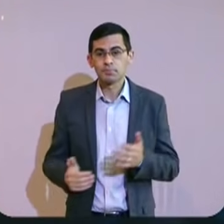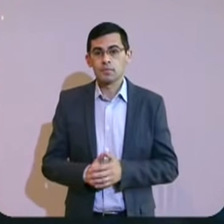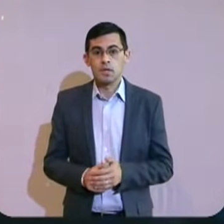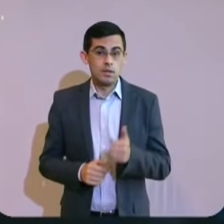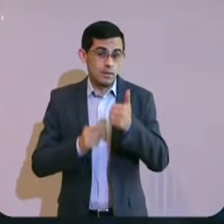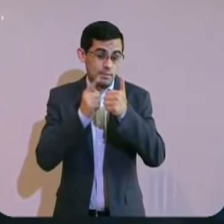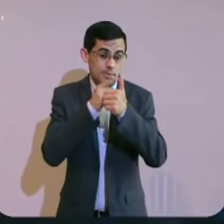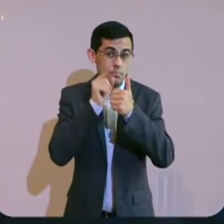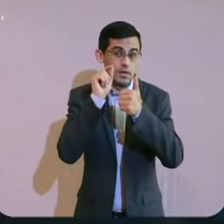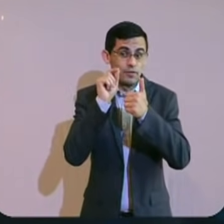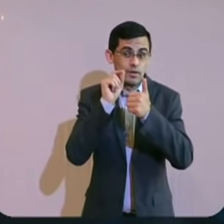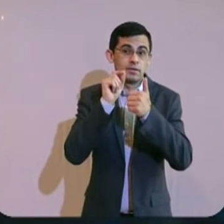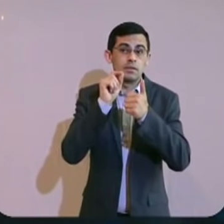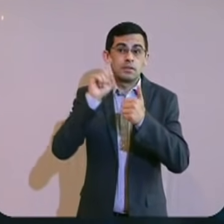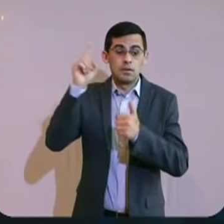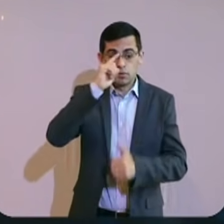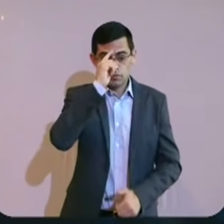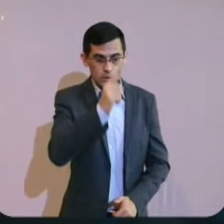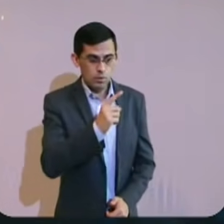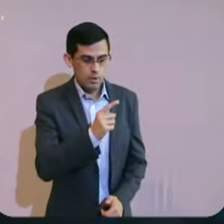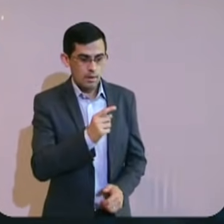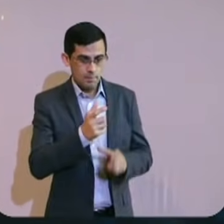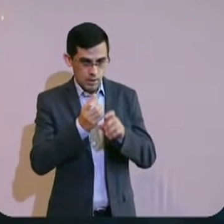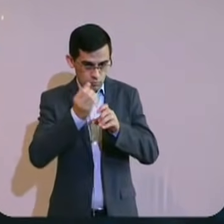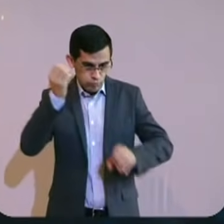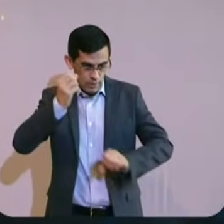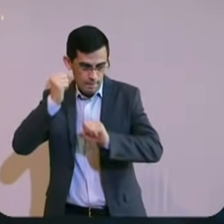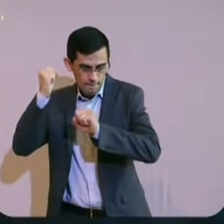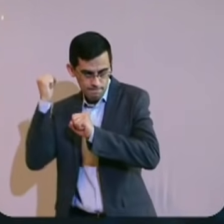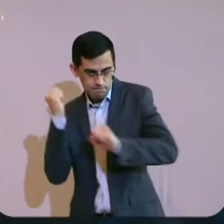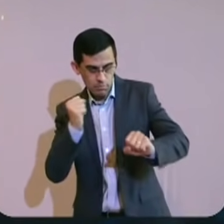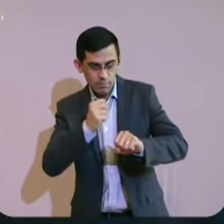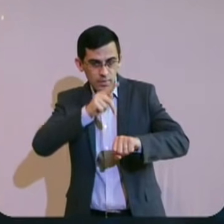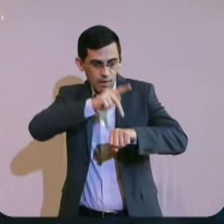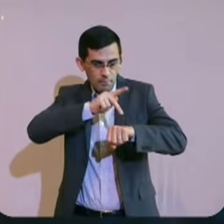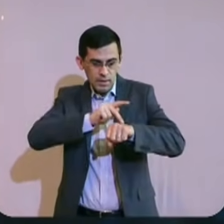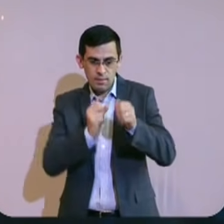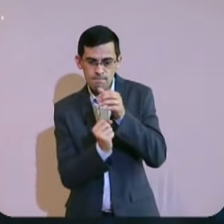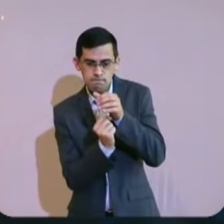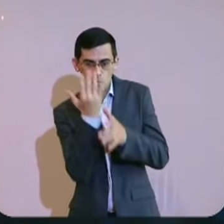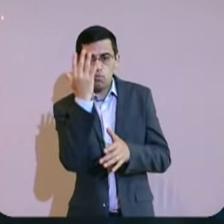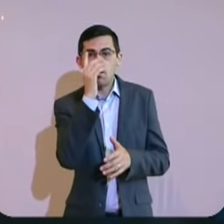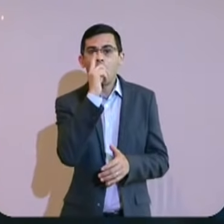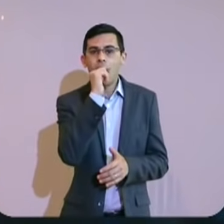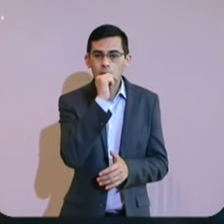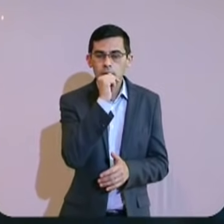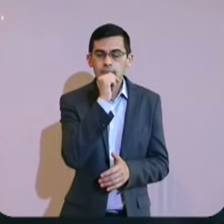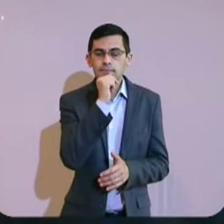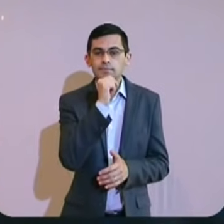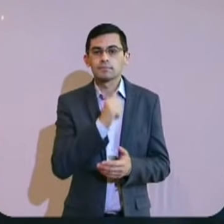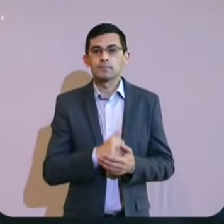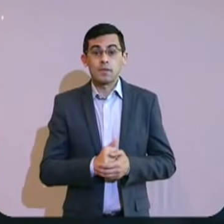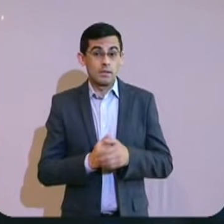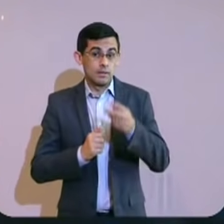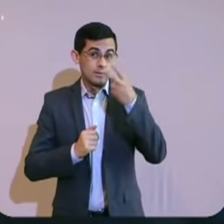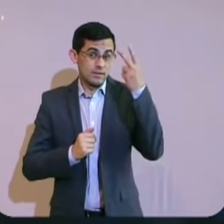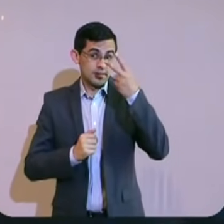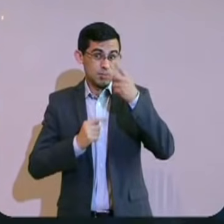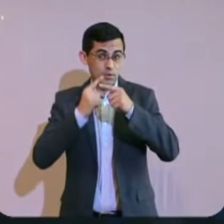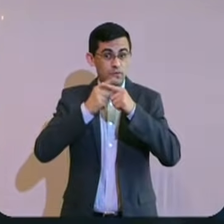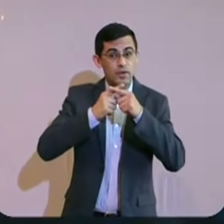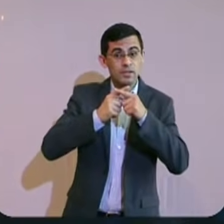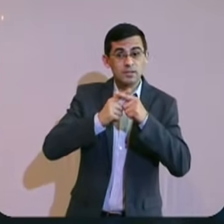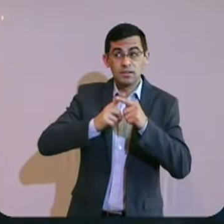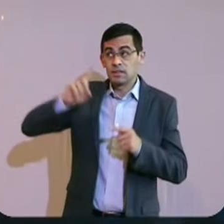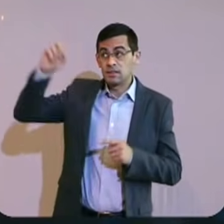Na primeira vez o Senhor falou: bate com a vara na rocha que eu vou fazer brotar água. Na segunda